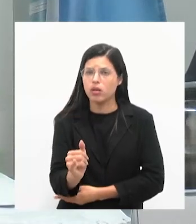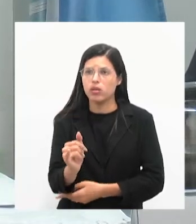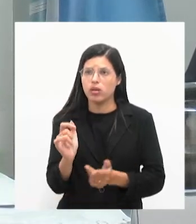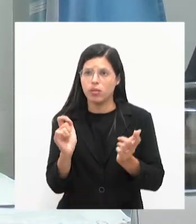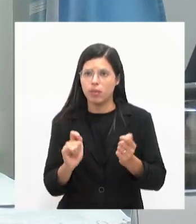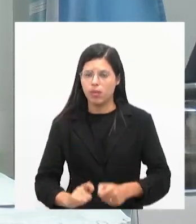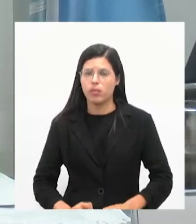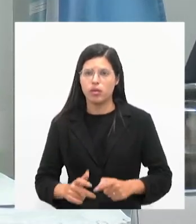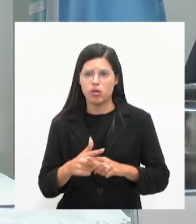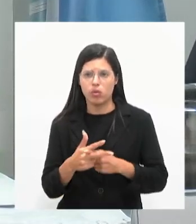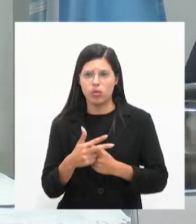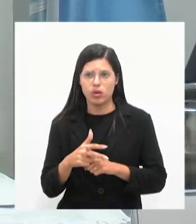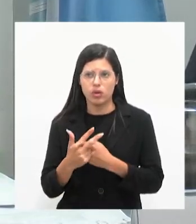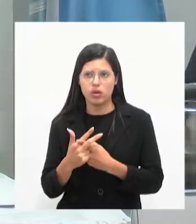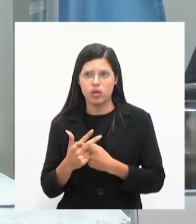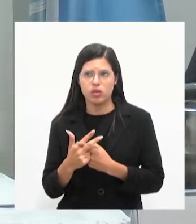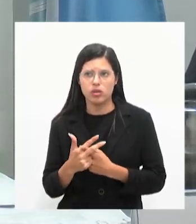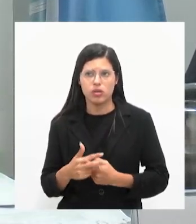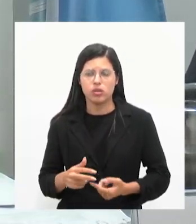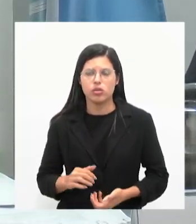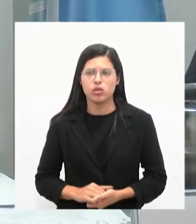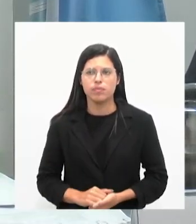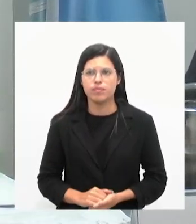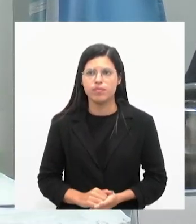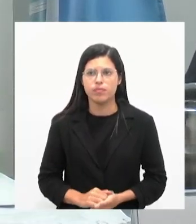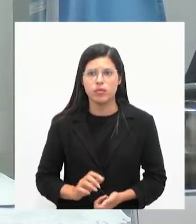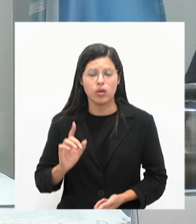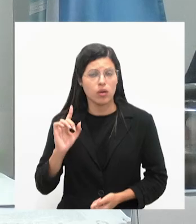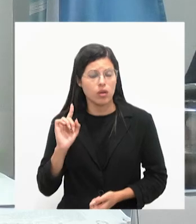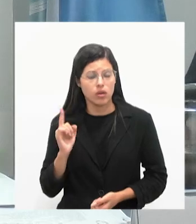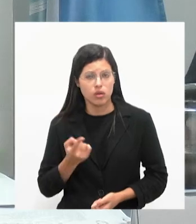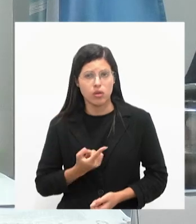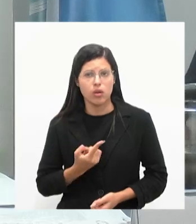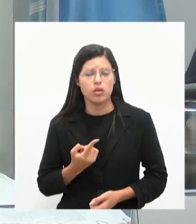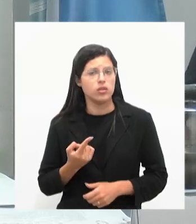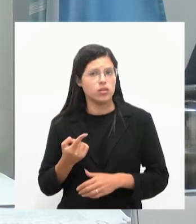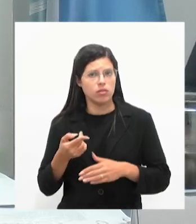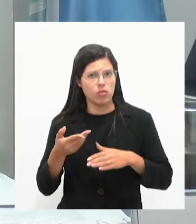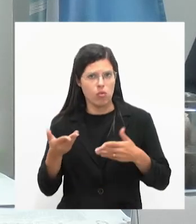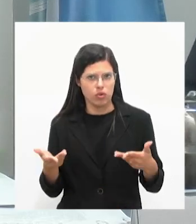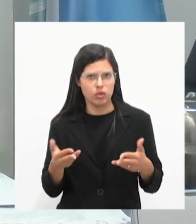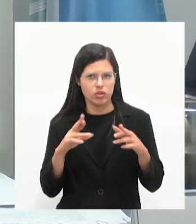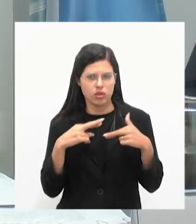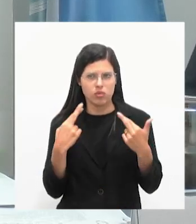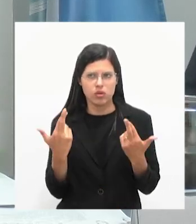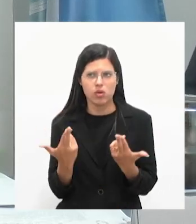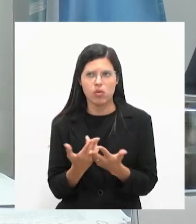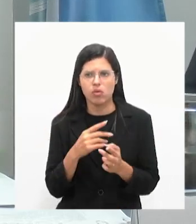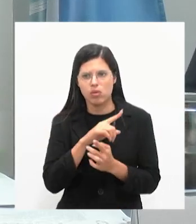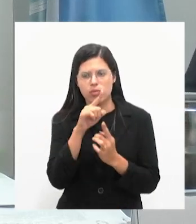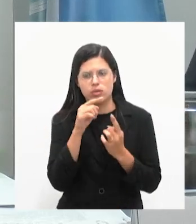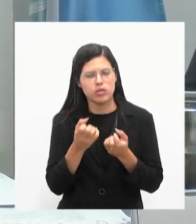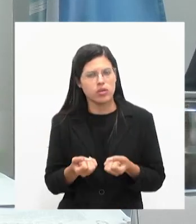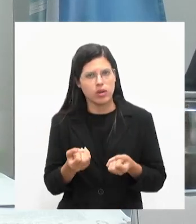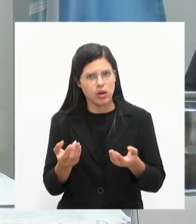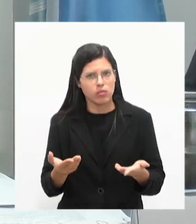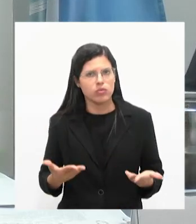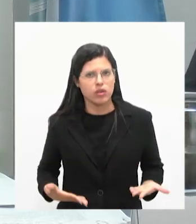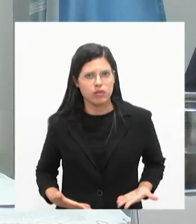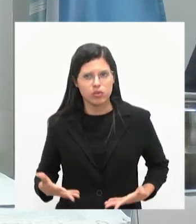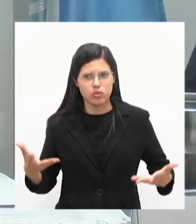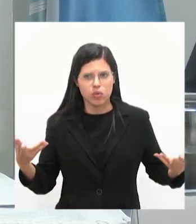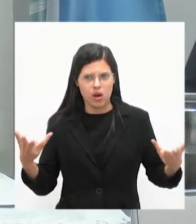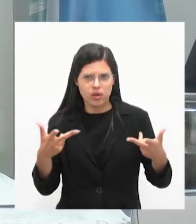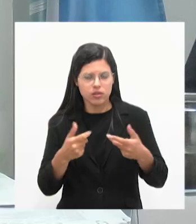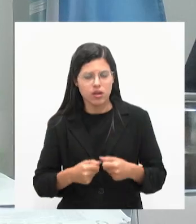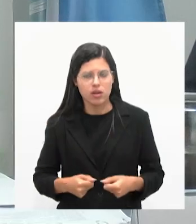cara dali e preserve a imagem da instituição. Então a gente está aqui no intuito de, claro, entregar o serviço de qualidade e honesto para o